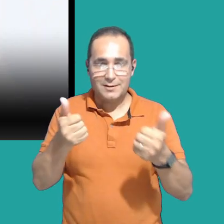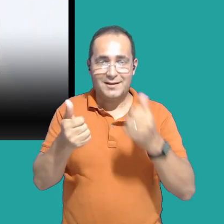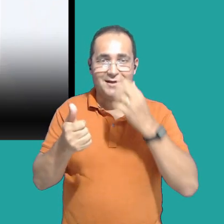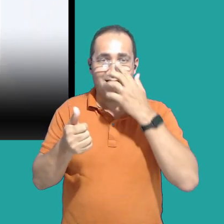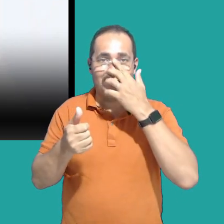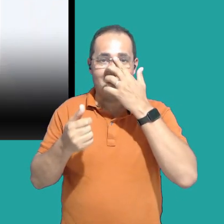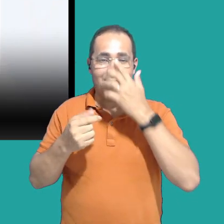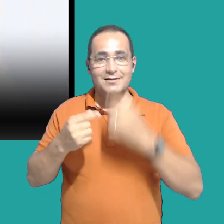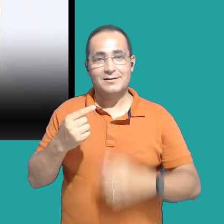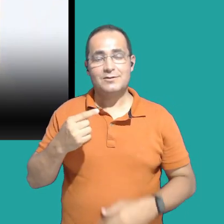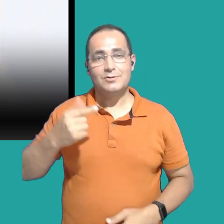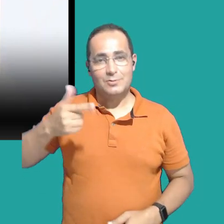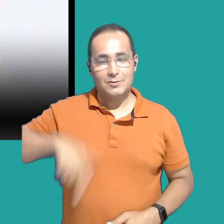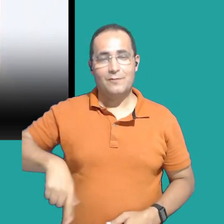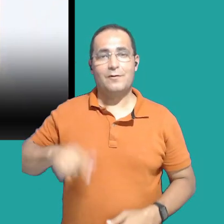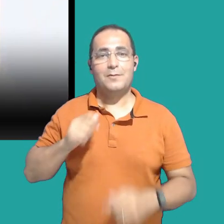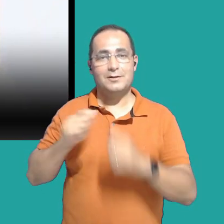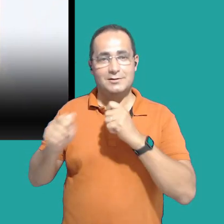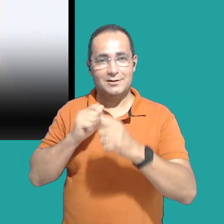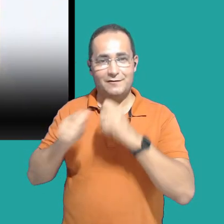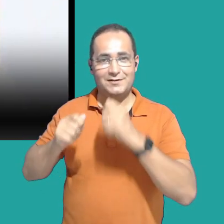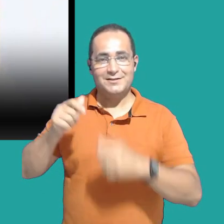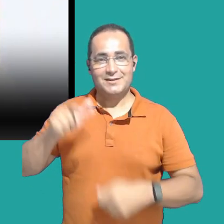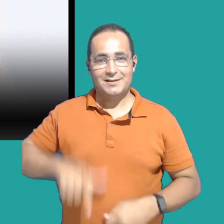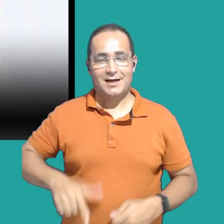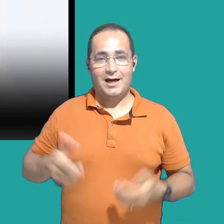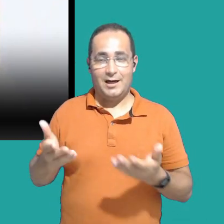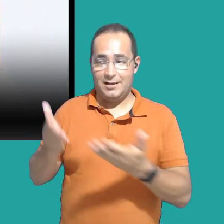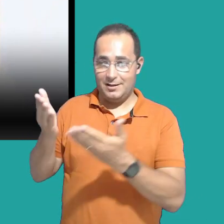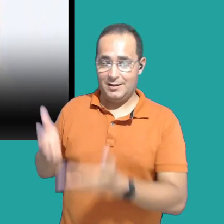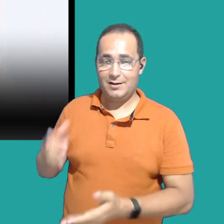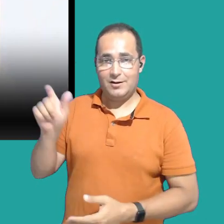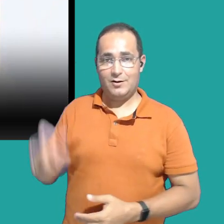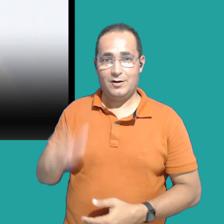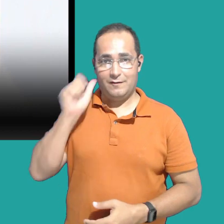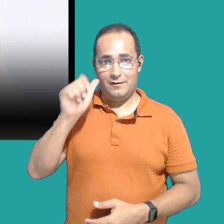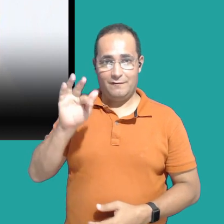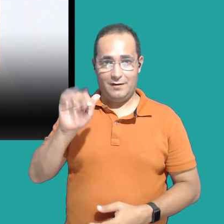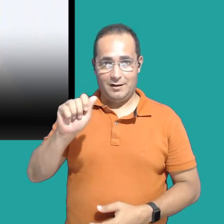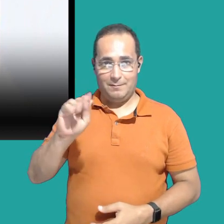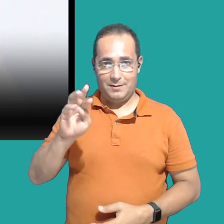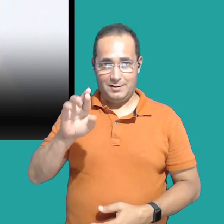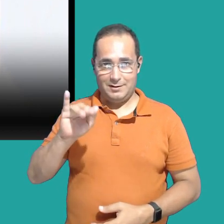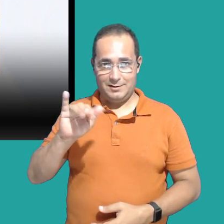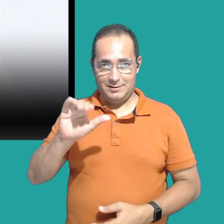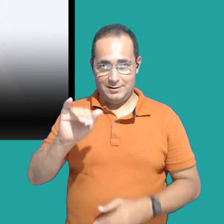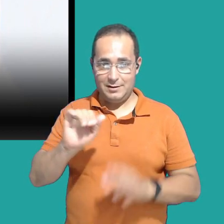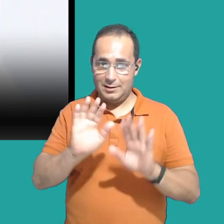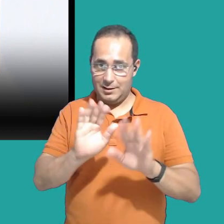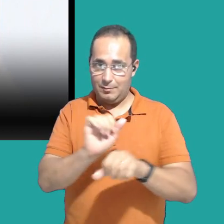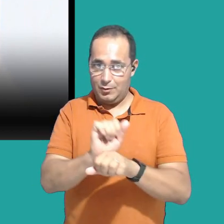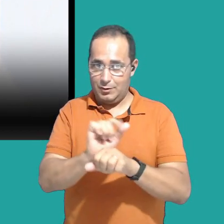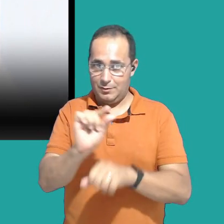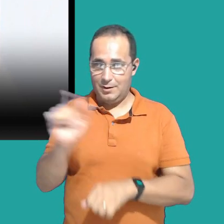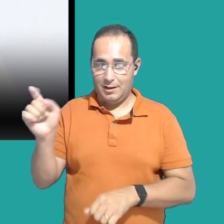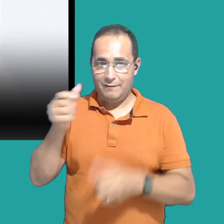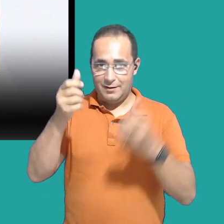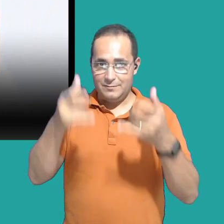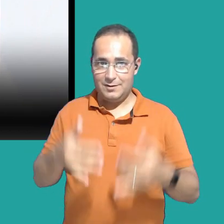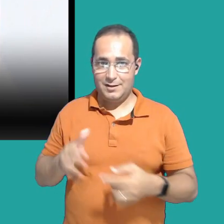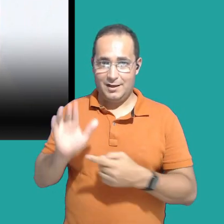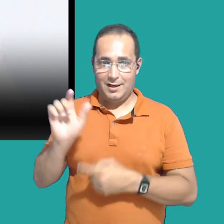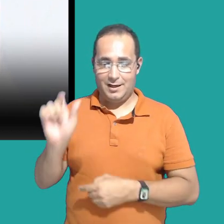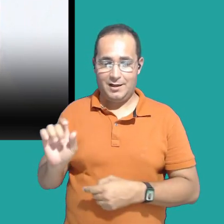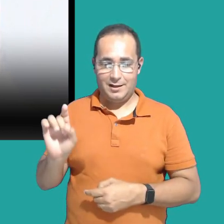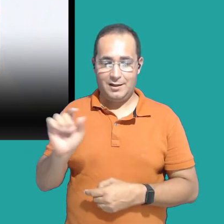Olá, boa tarde, tudo bem, pessoal? A gente está aqui em mais uma entrevista, né, com a Fabrícia, ela vai se apresentar daqui a